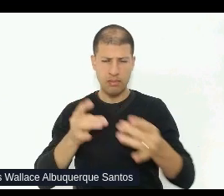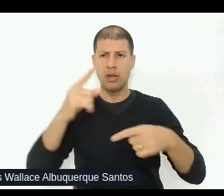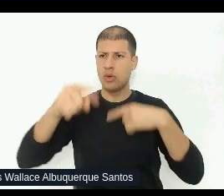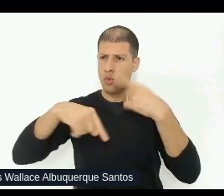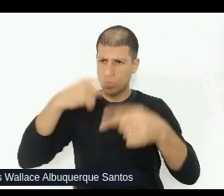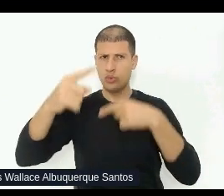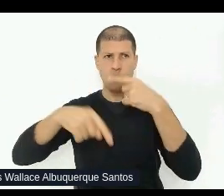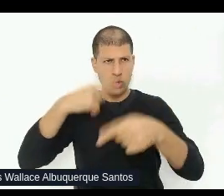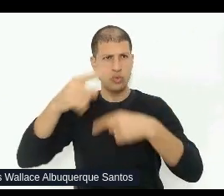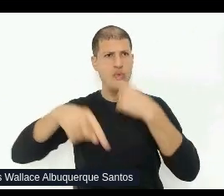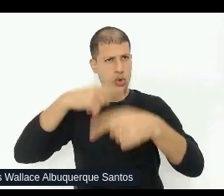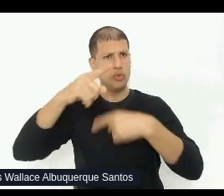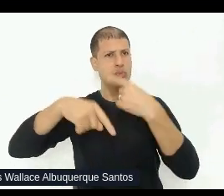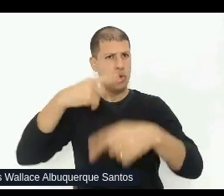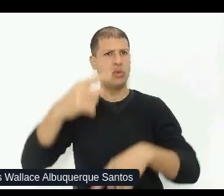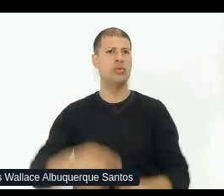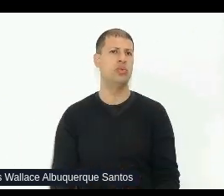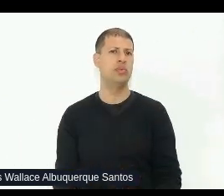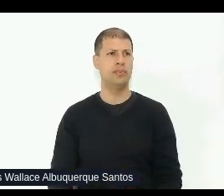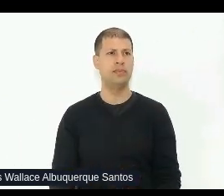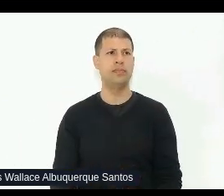feedback.